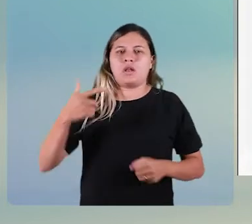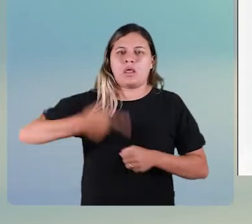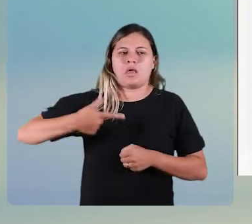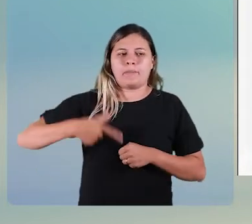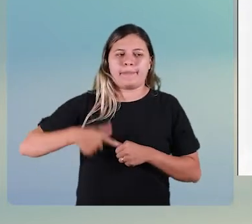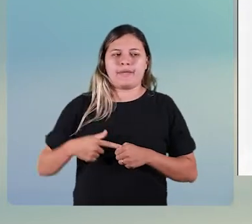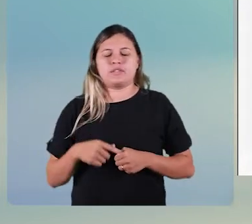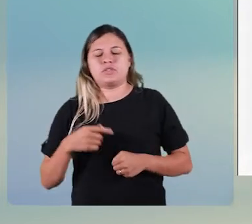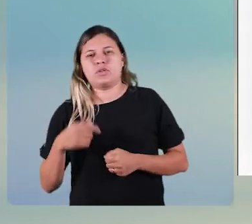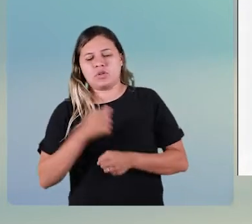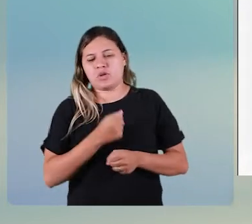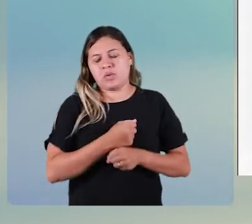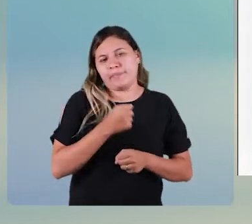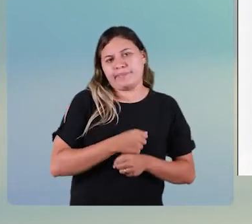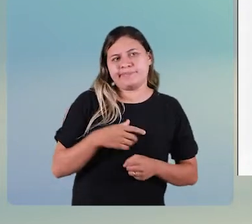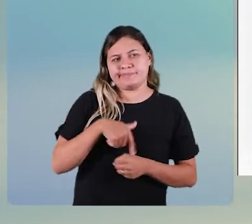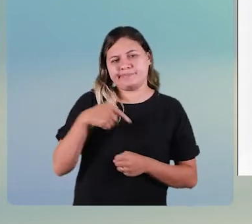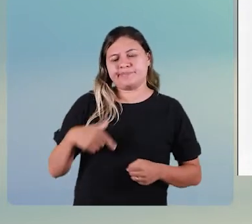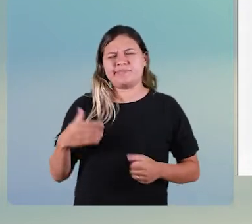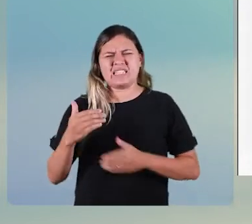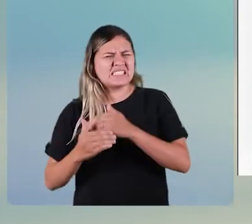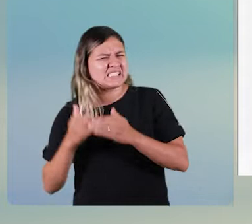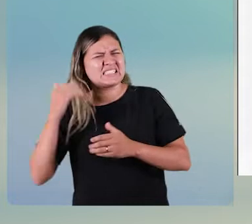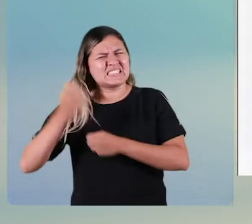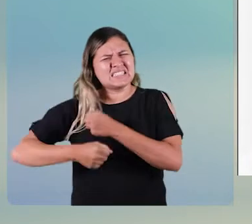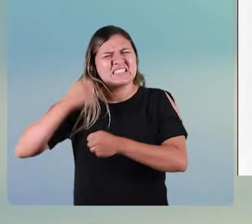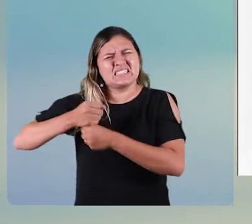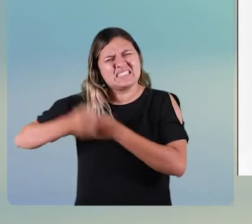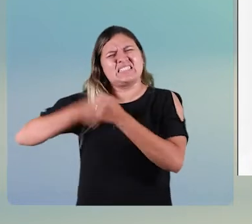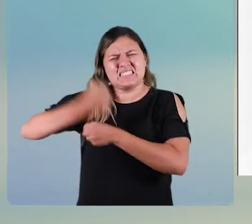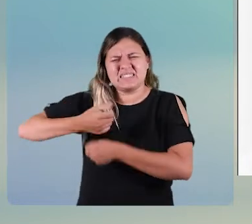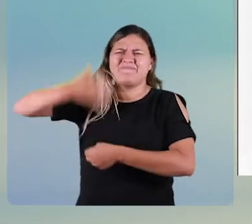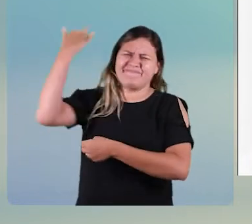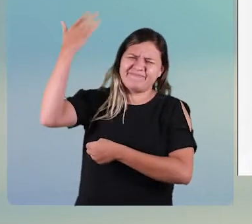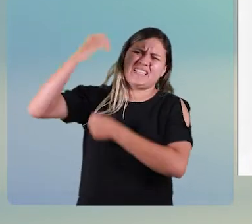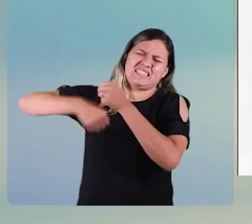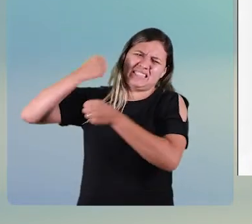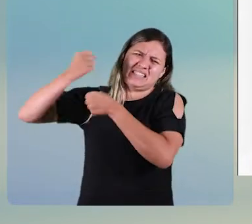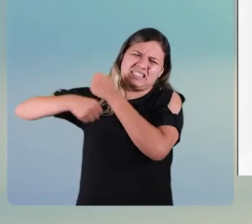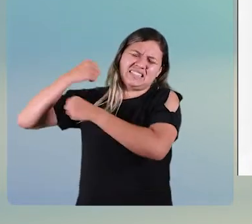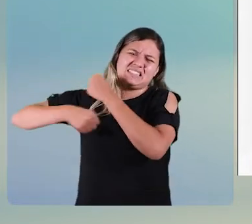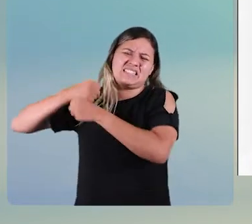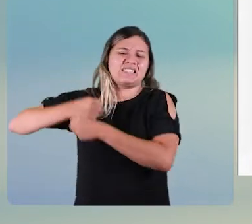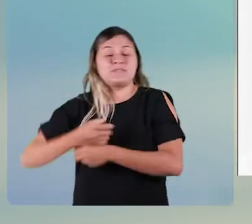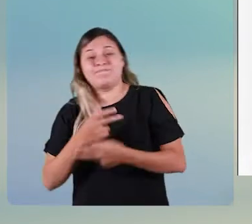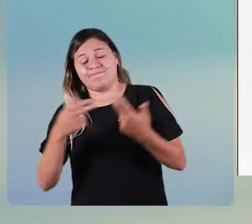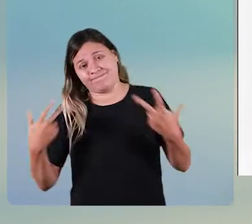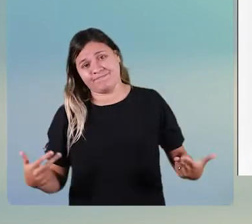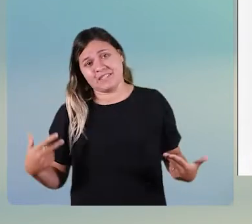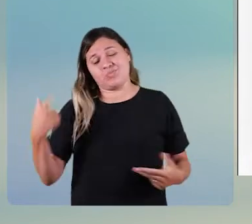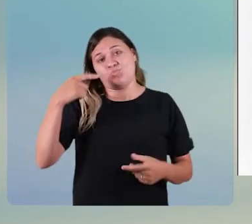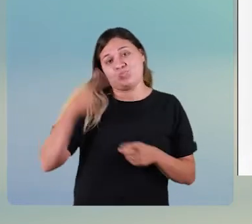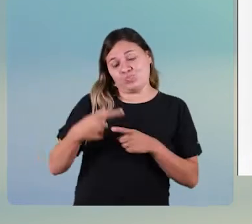pela decomposição de matéria orgânica há milhões de anos, então por isso que ele está depositado lá no fundo, né, do oceano, certo? Então,